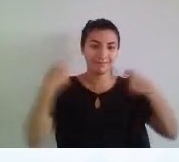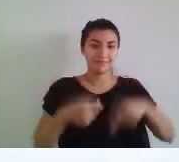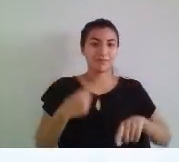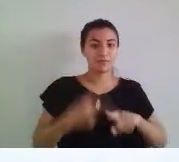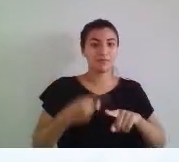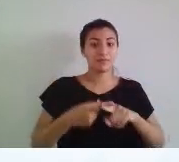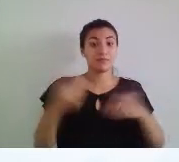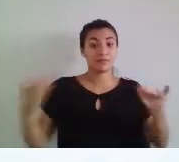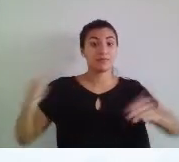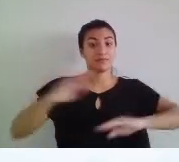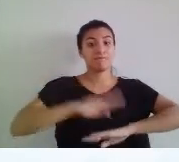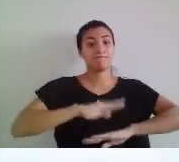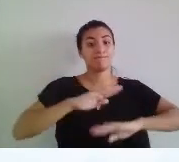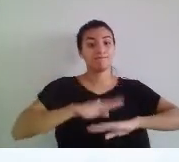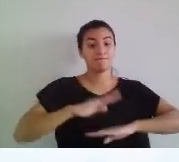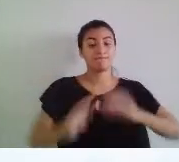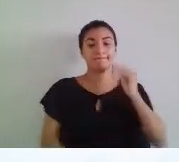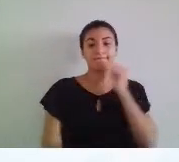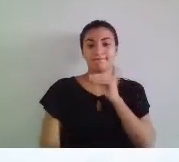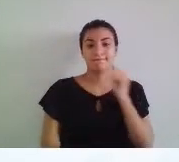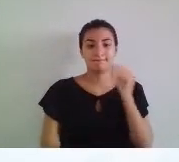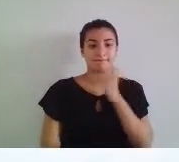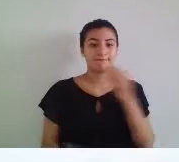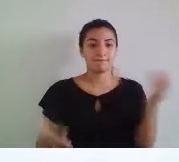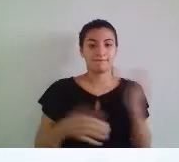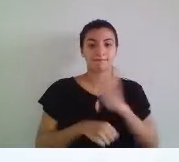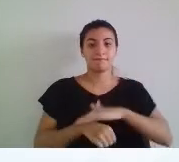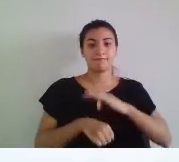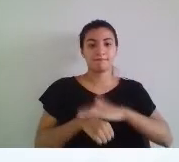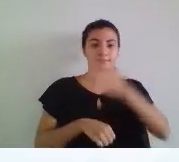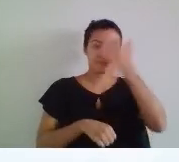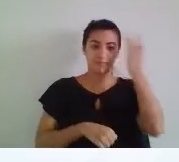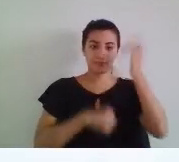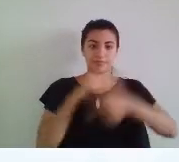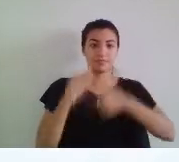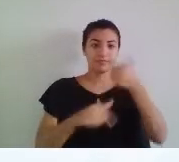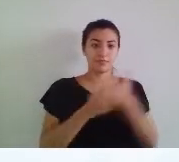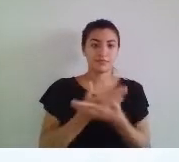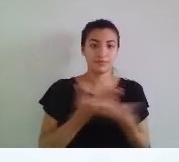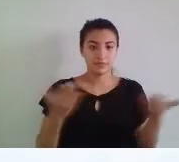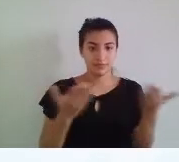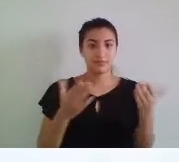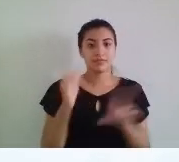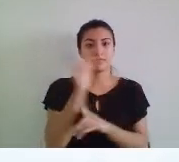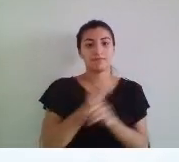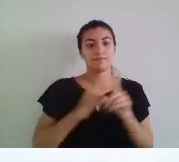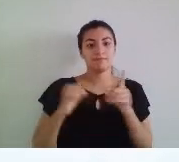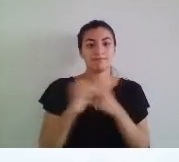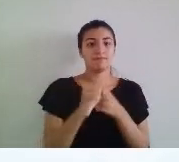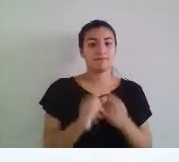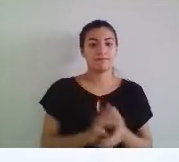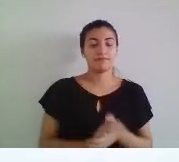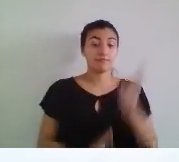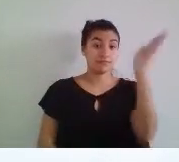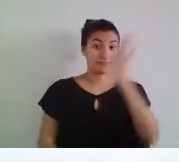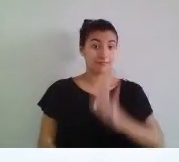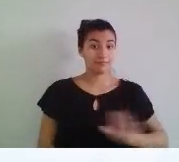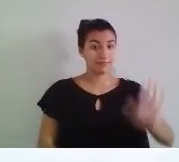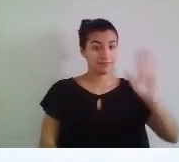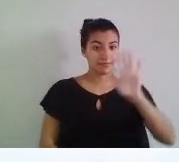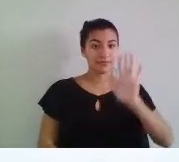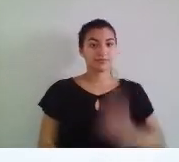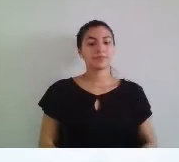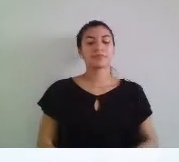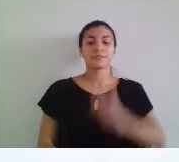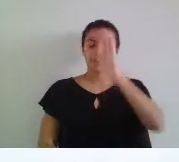situação de vulnerabilidade. E nesse momento são todos os trabalhadores e trabalhadoras e a sociedade brasileira.